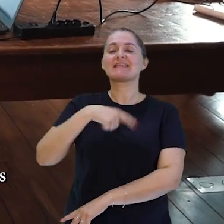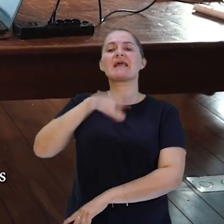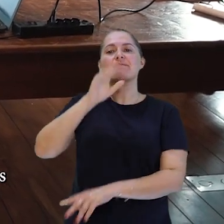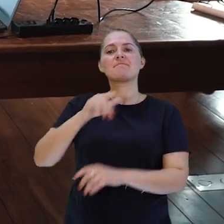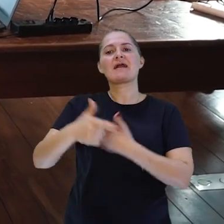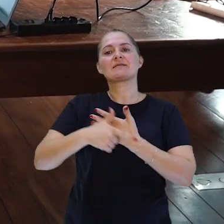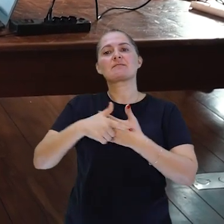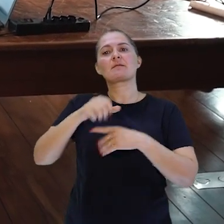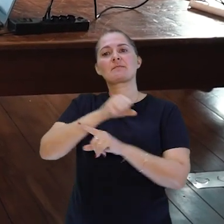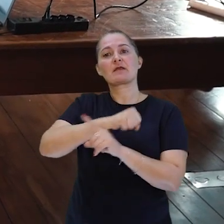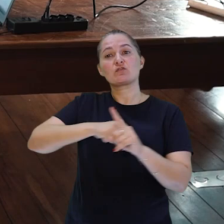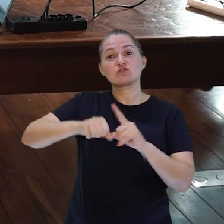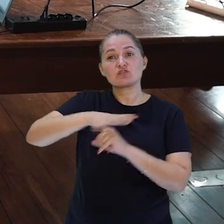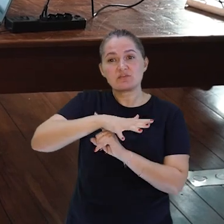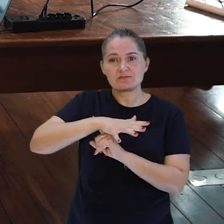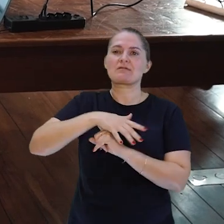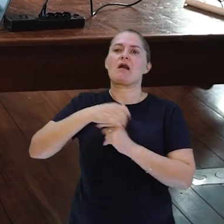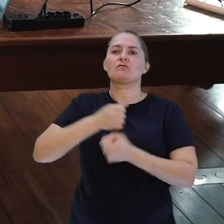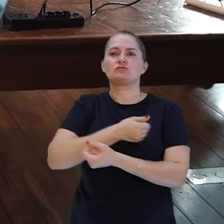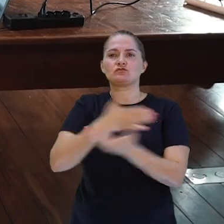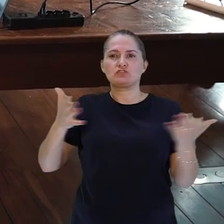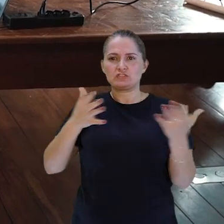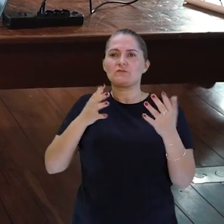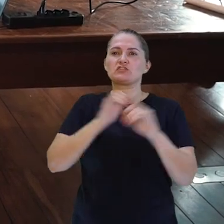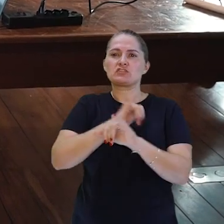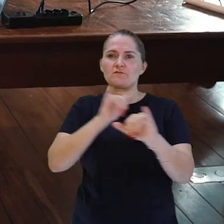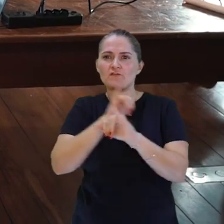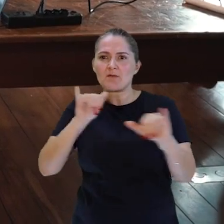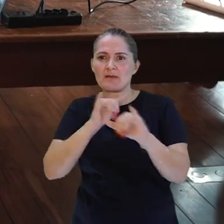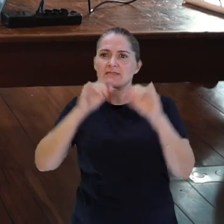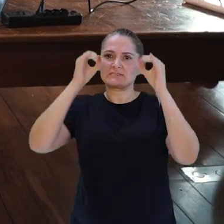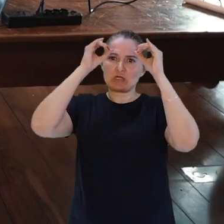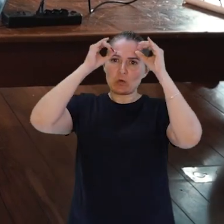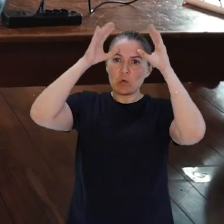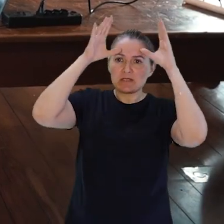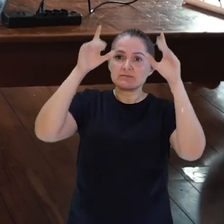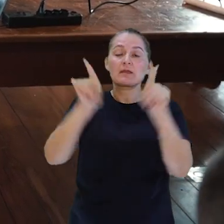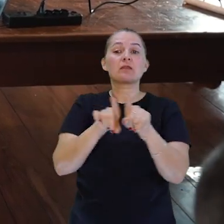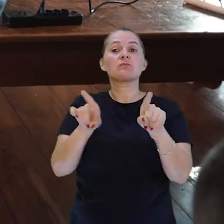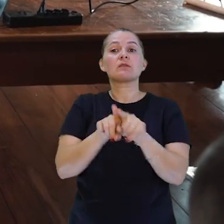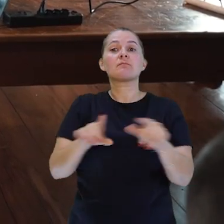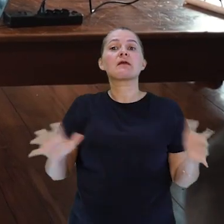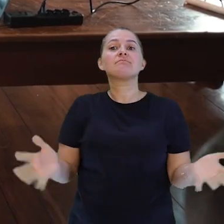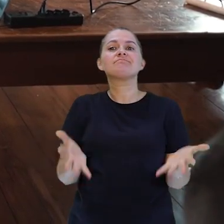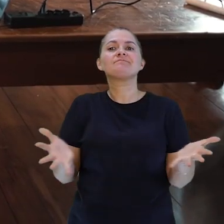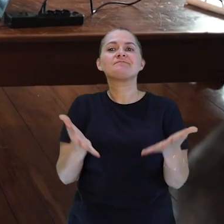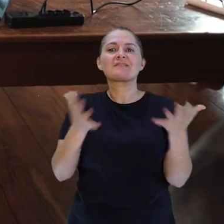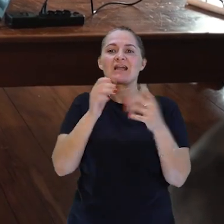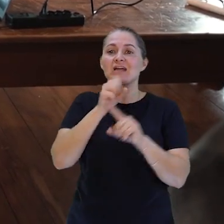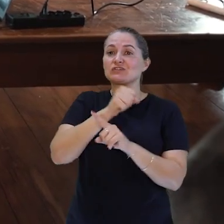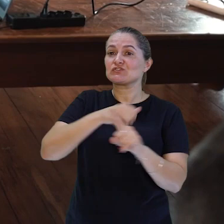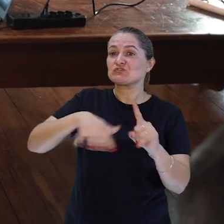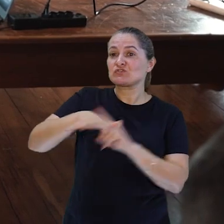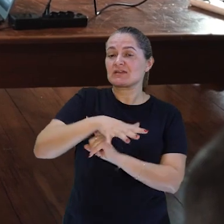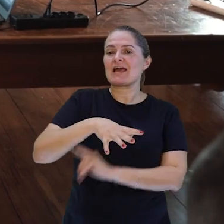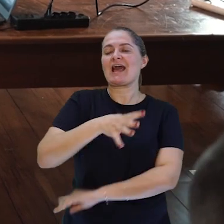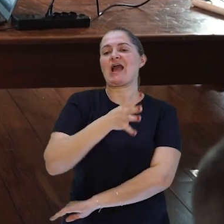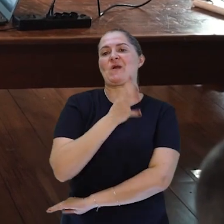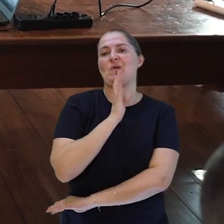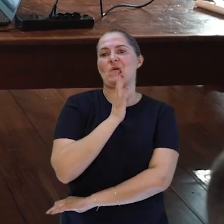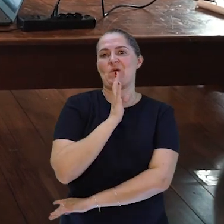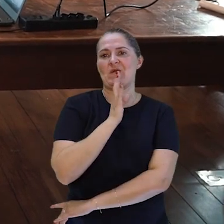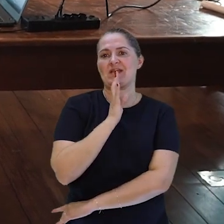nas bibliotecas. Então ela tem essa função social, né, de difundir informação, conhecimento, troca, mas também